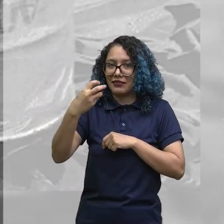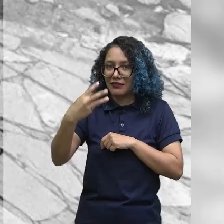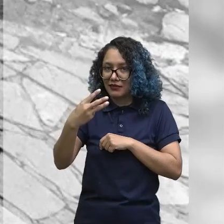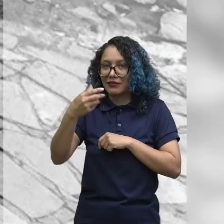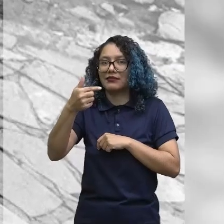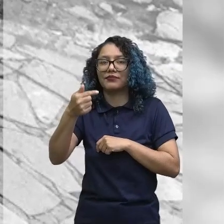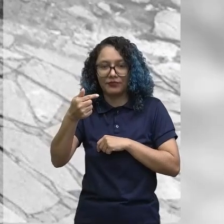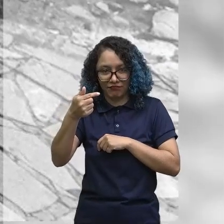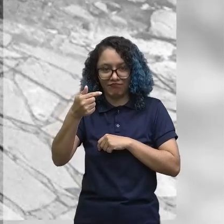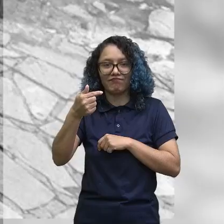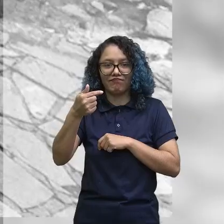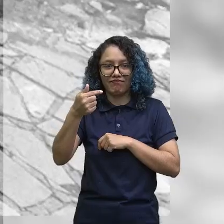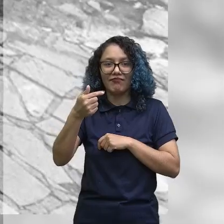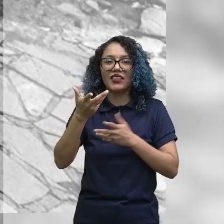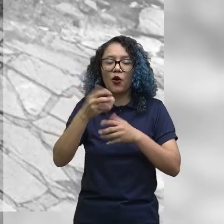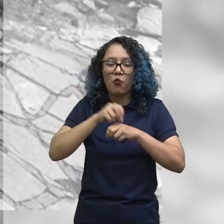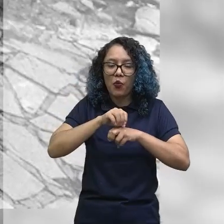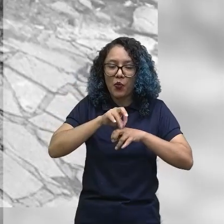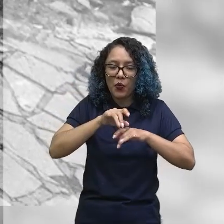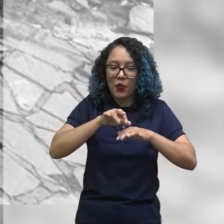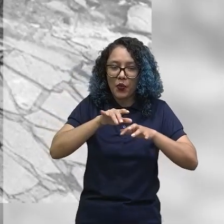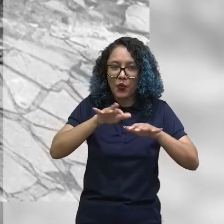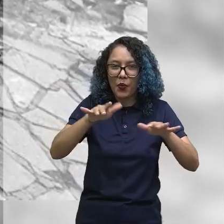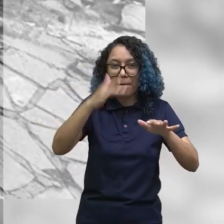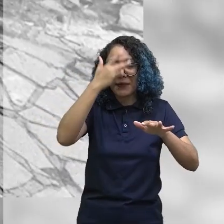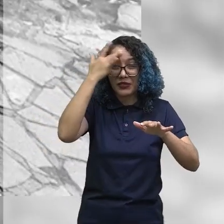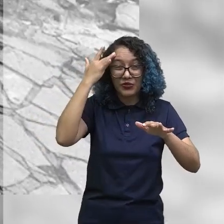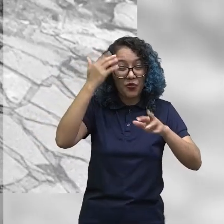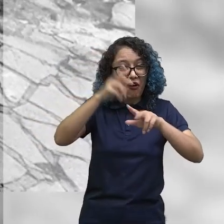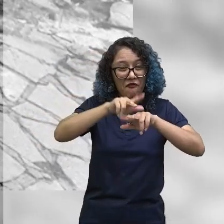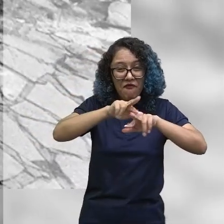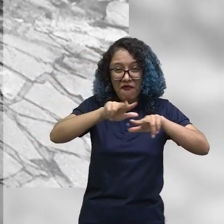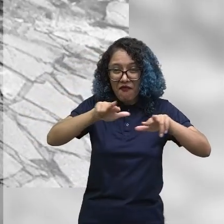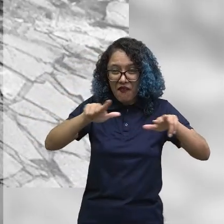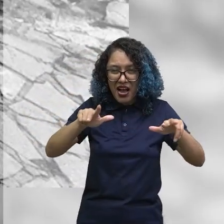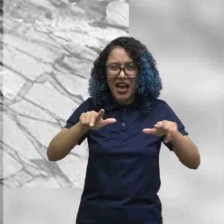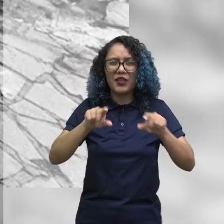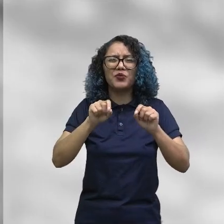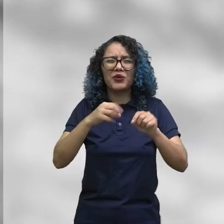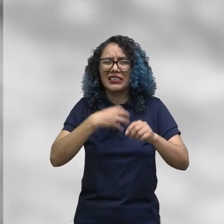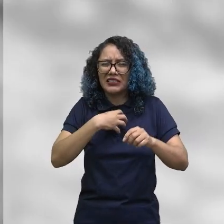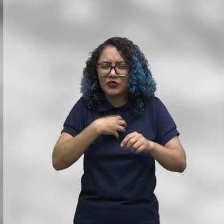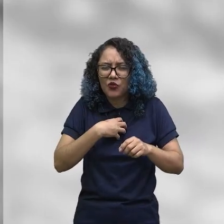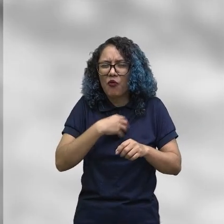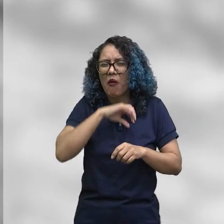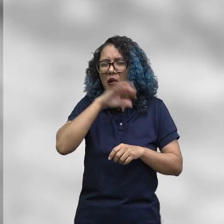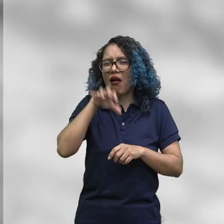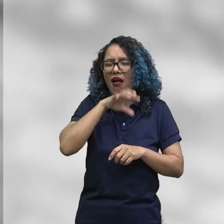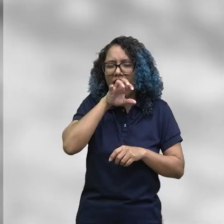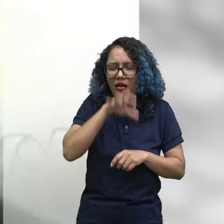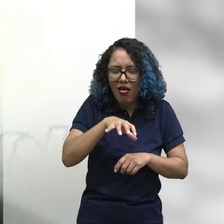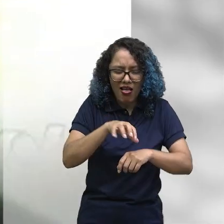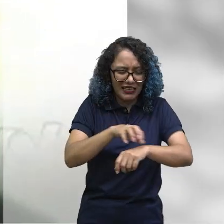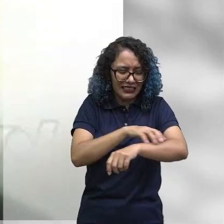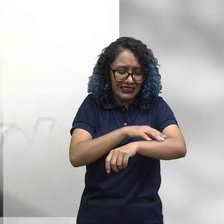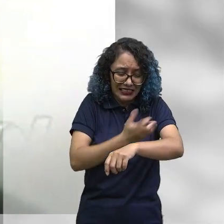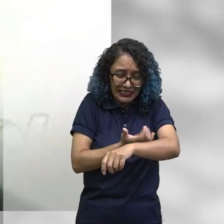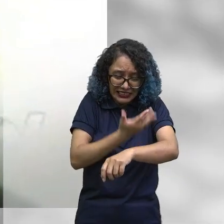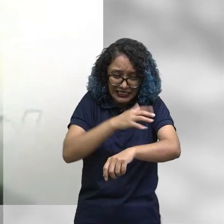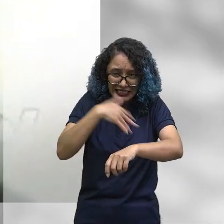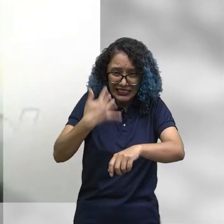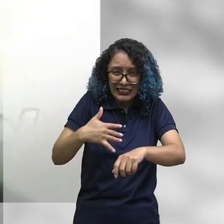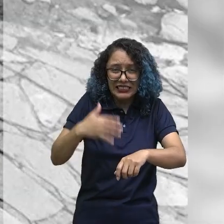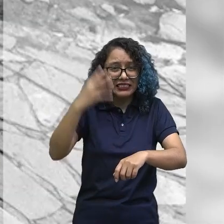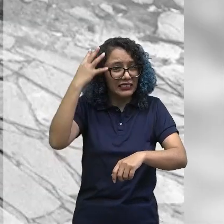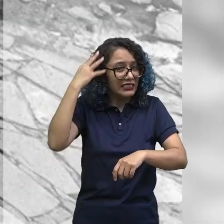Césio-137. Então, rapidamente, dezenas de pessoas começaram a apresentar sintomas como vômito, queimaduras e perda de